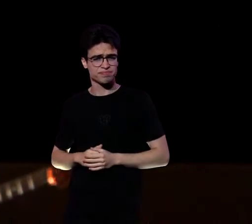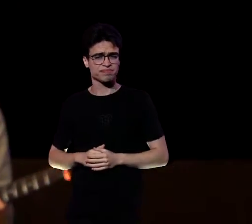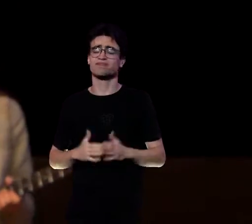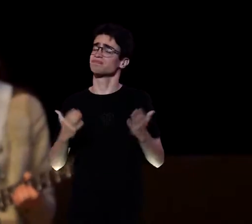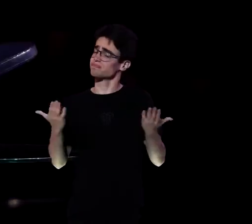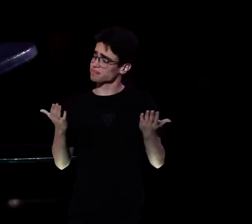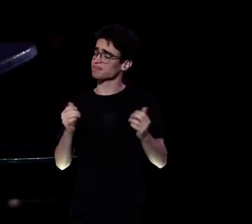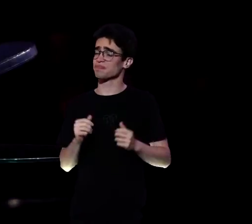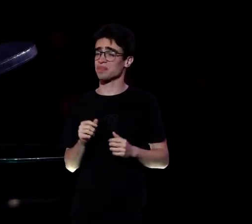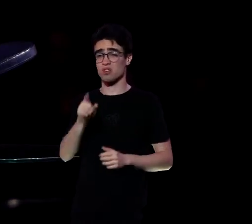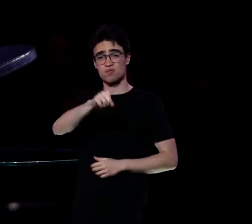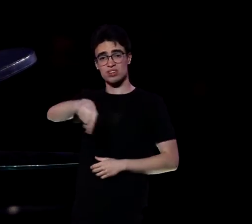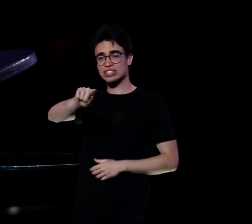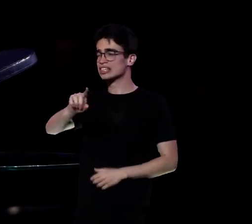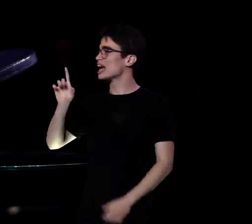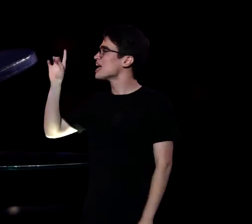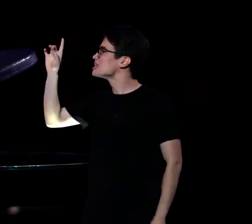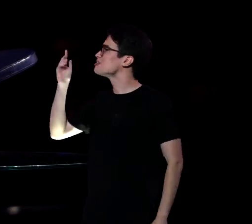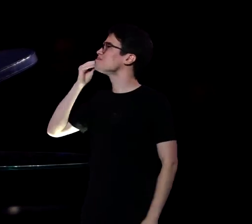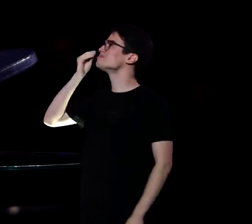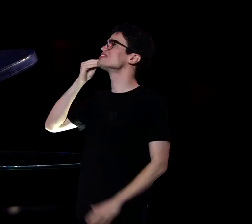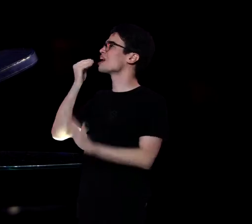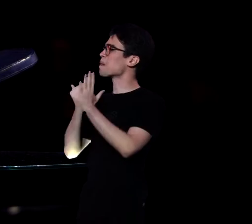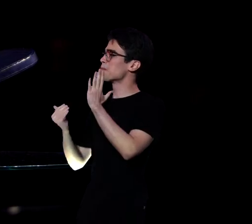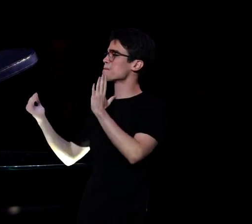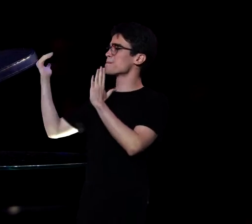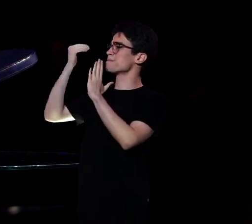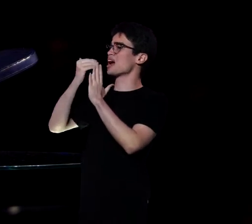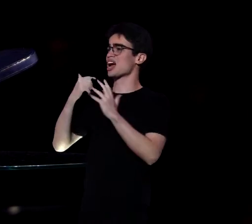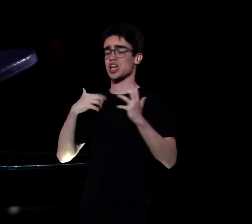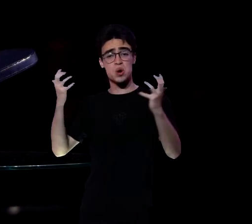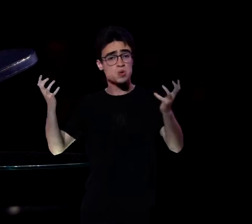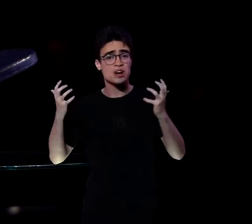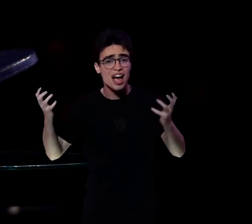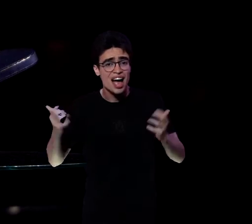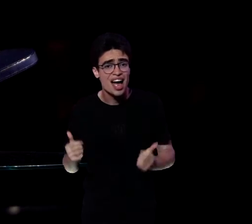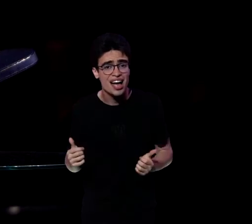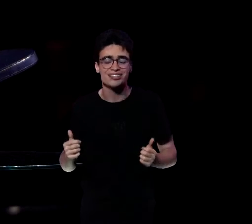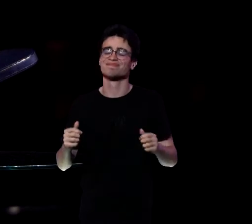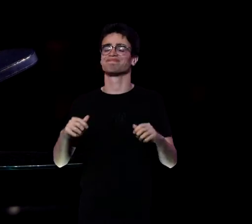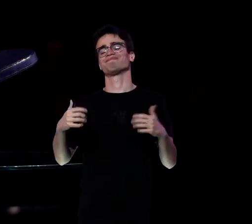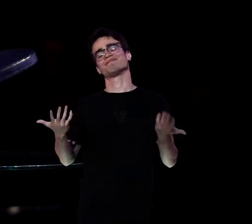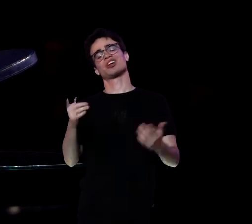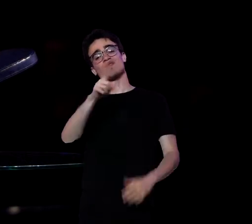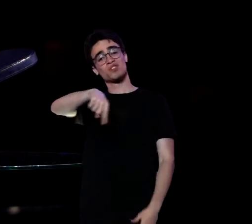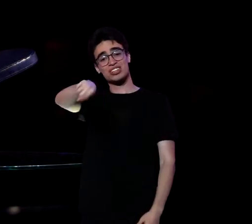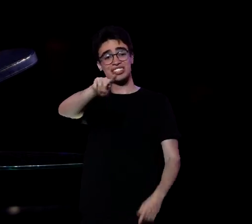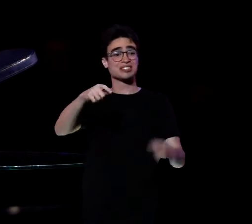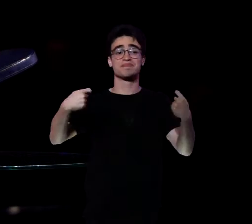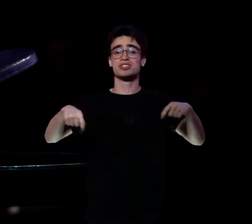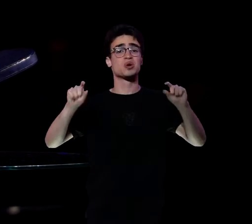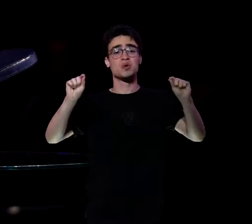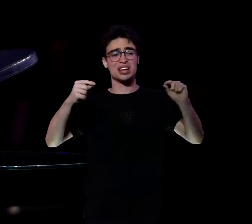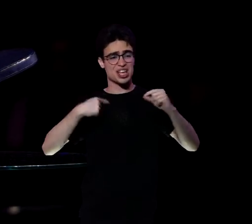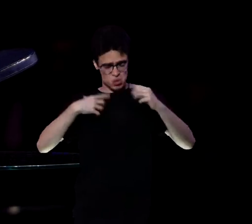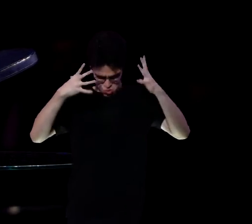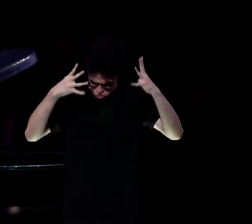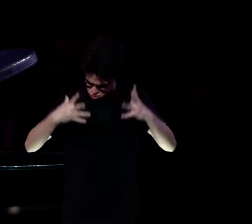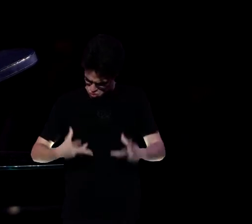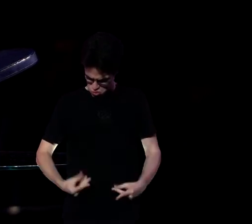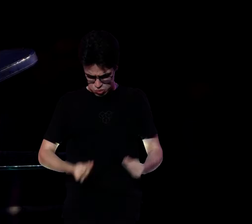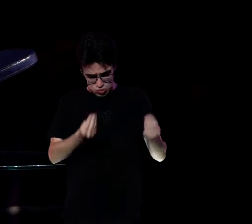Se você quer mais de Deus, se você quer viver coisas ainda maiores, você precisa se entregar por